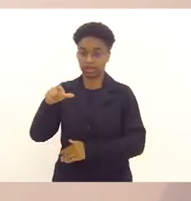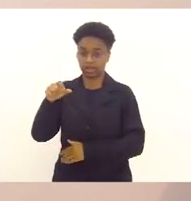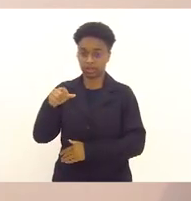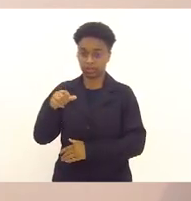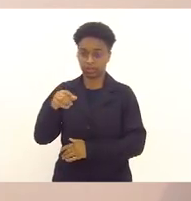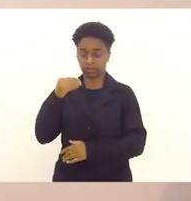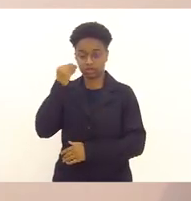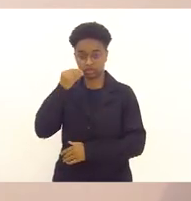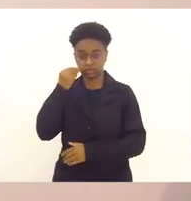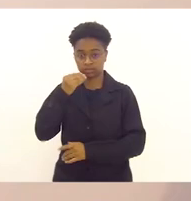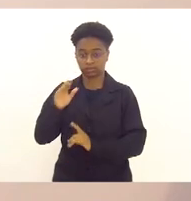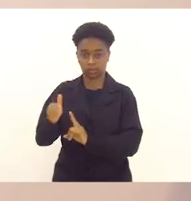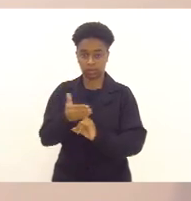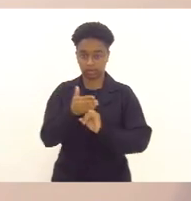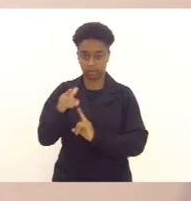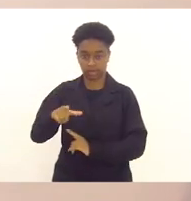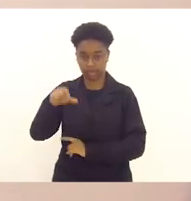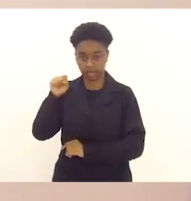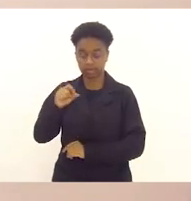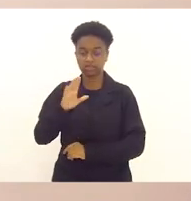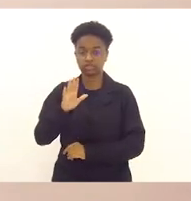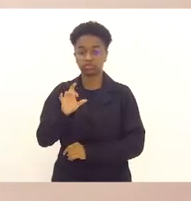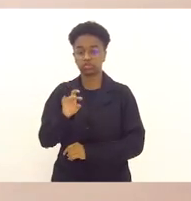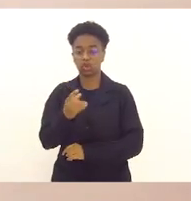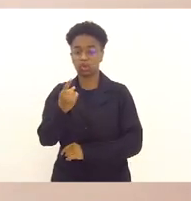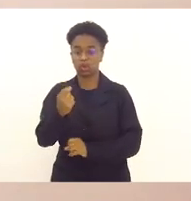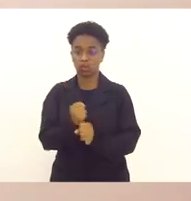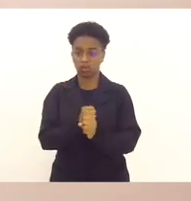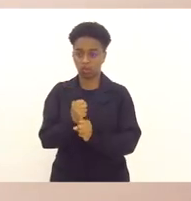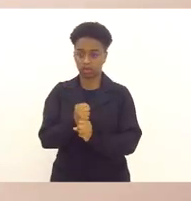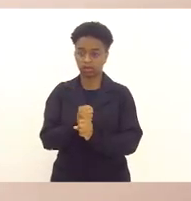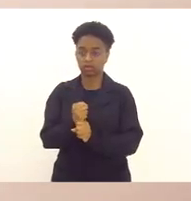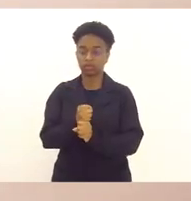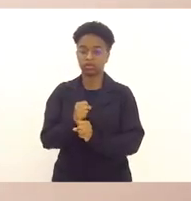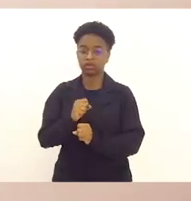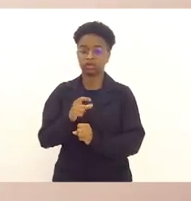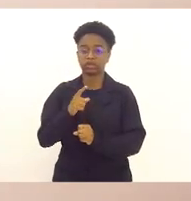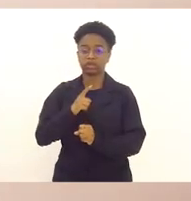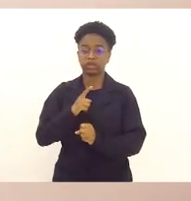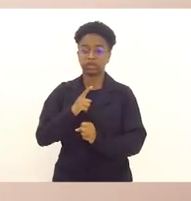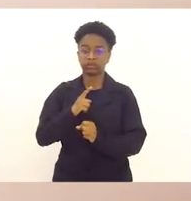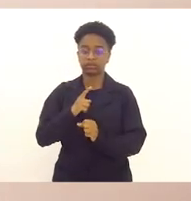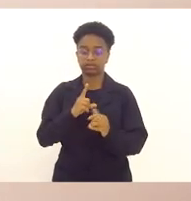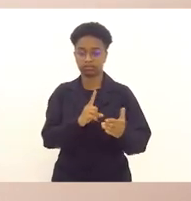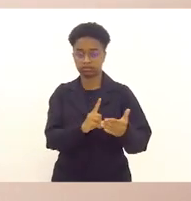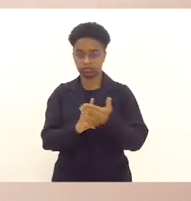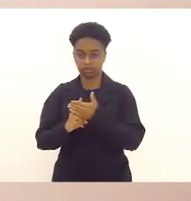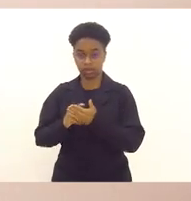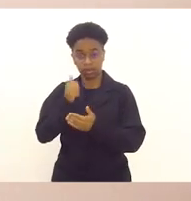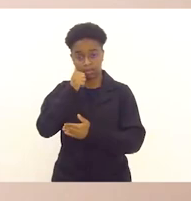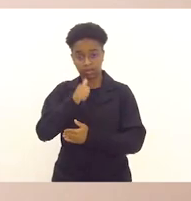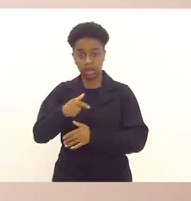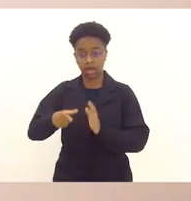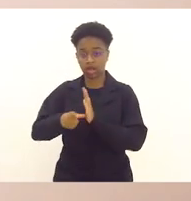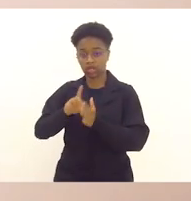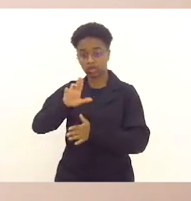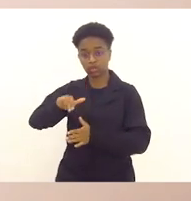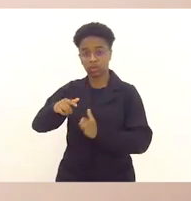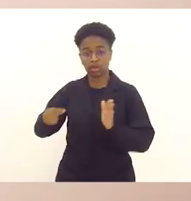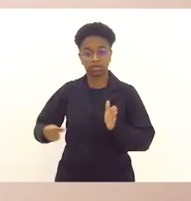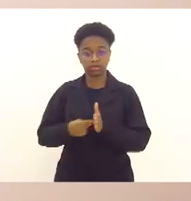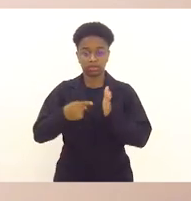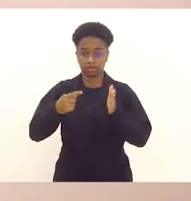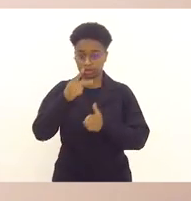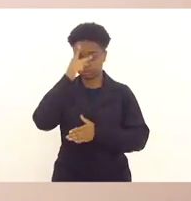cinco meses de existência chegamos a chegam Para gente para cuidarmos mulheres que nunca te fizeram denúncia a seus